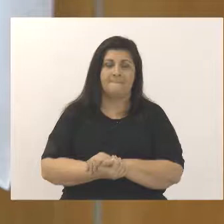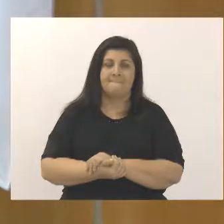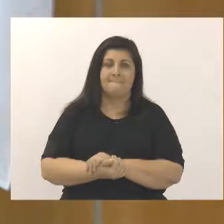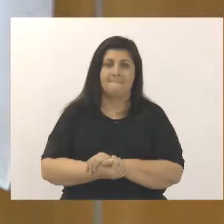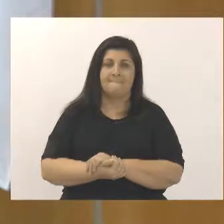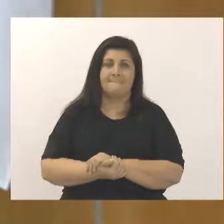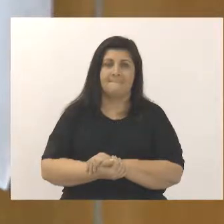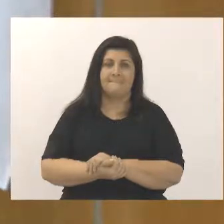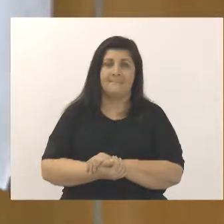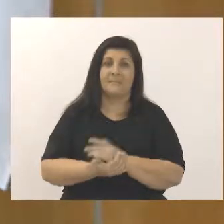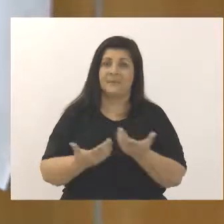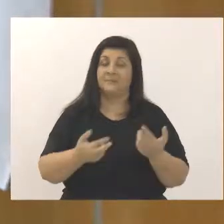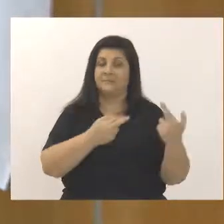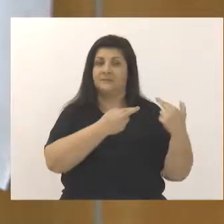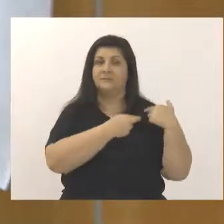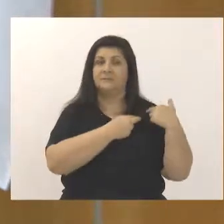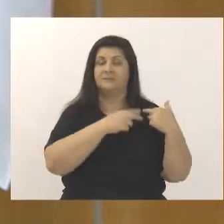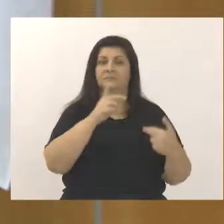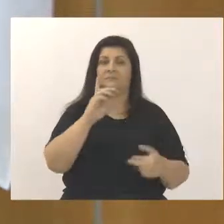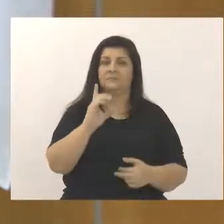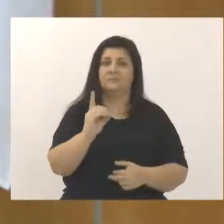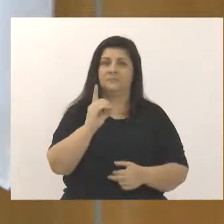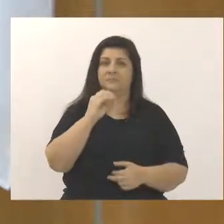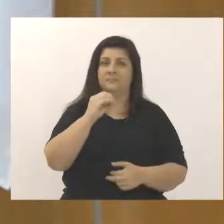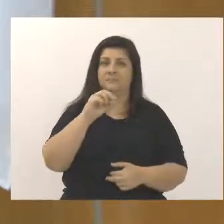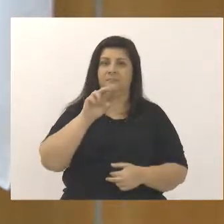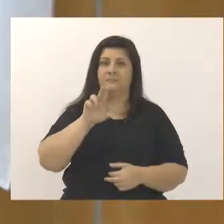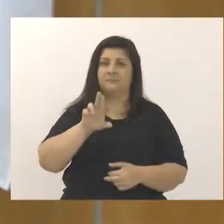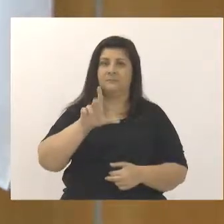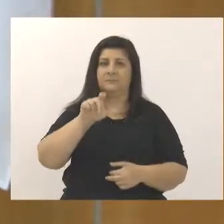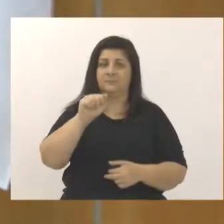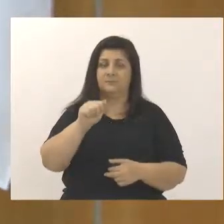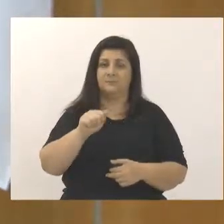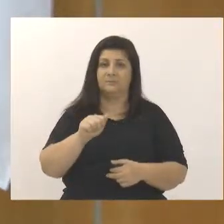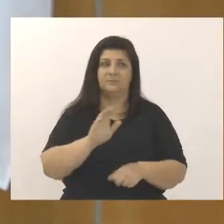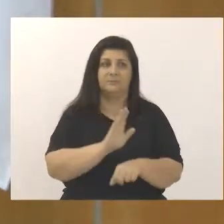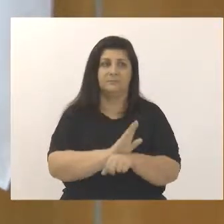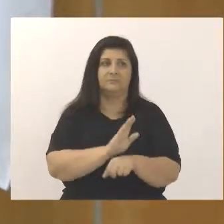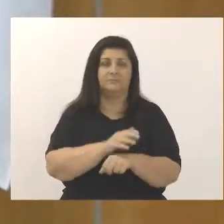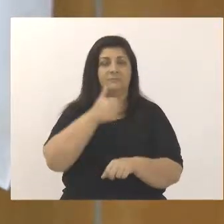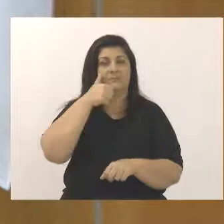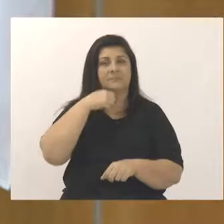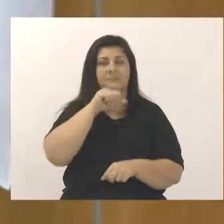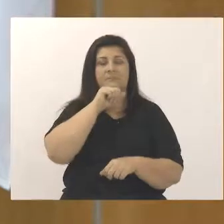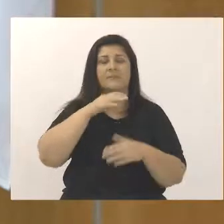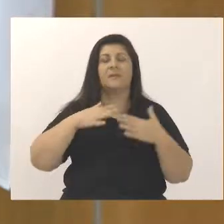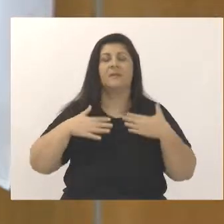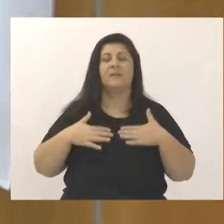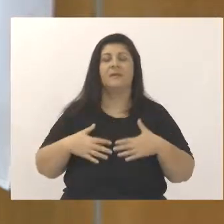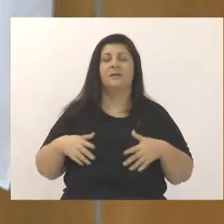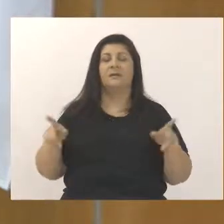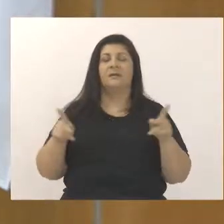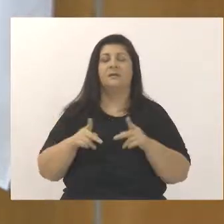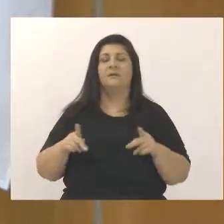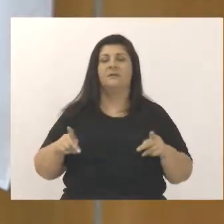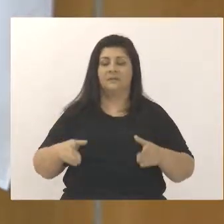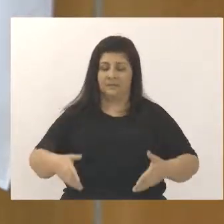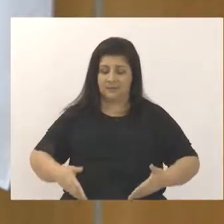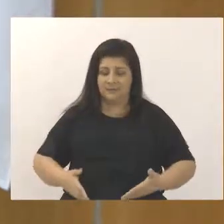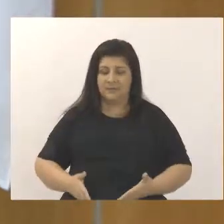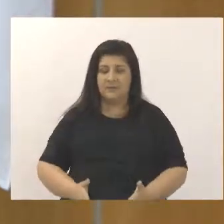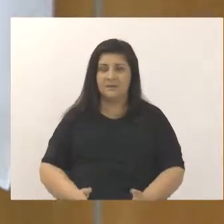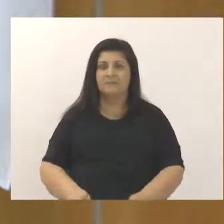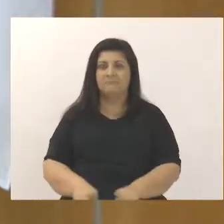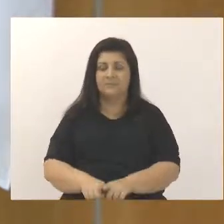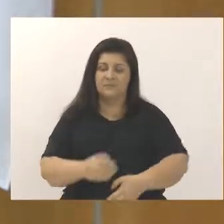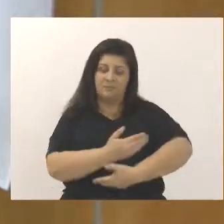Então, esse é o papel da doula, de contribuir para que a mãe fique tranquila e a criança nasça também com uma